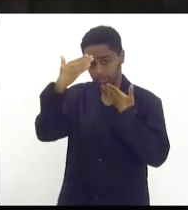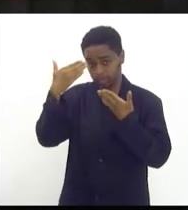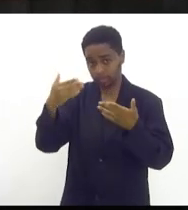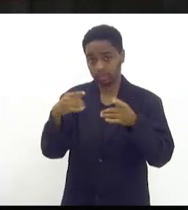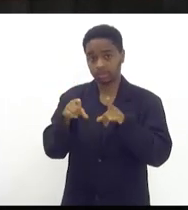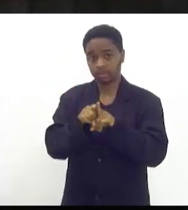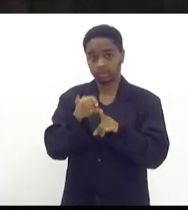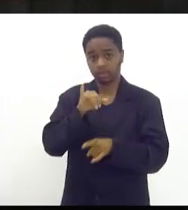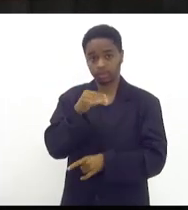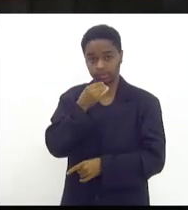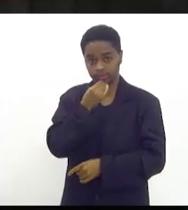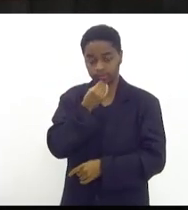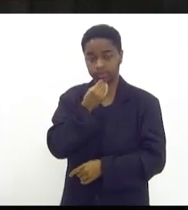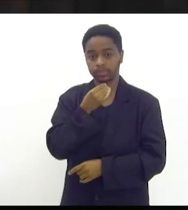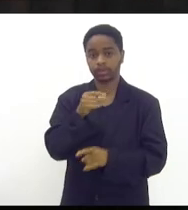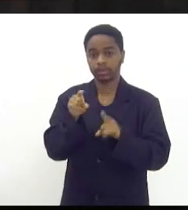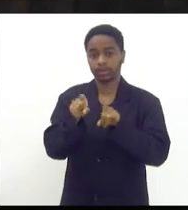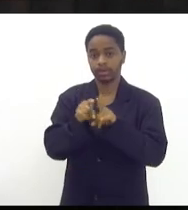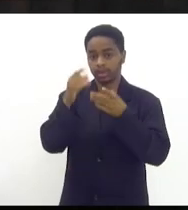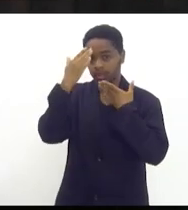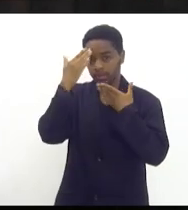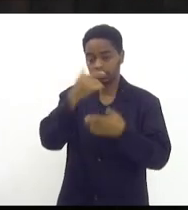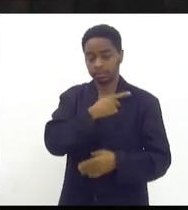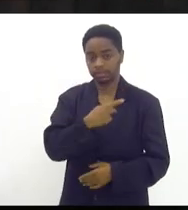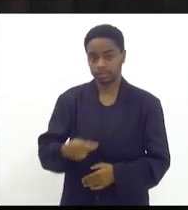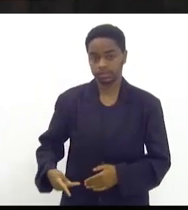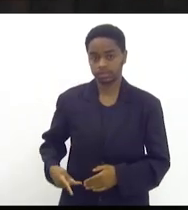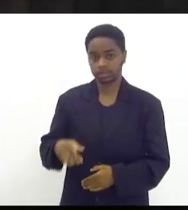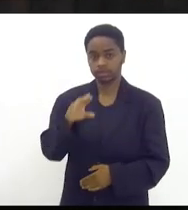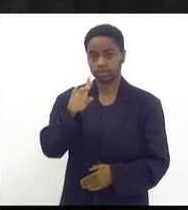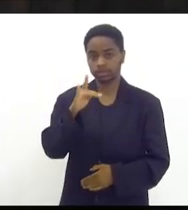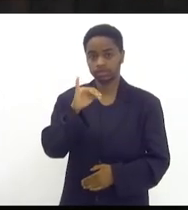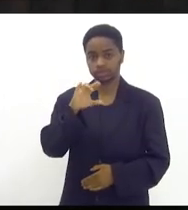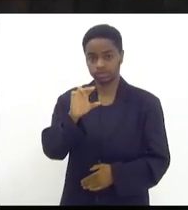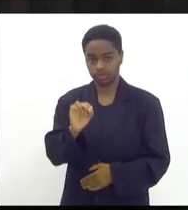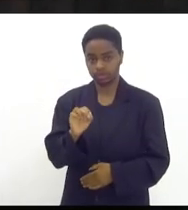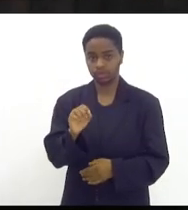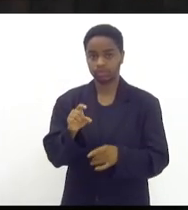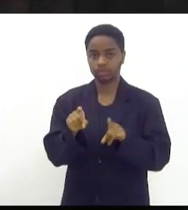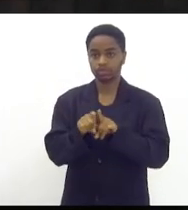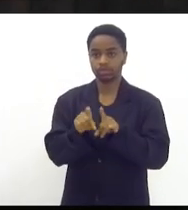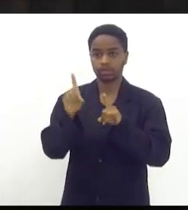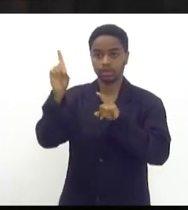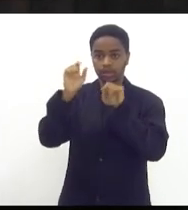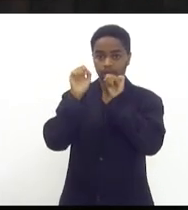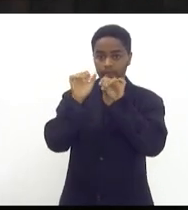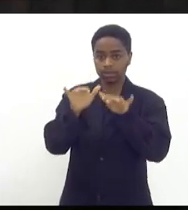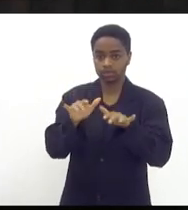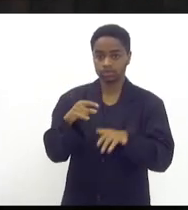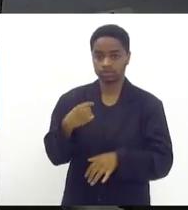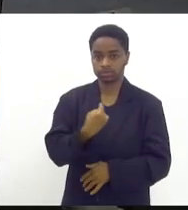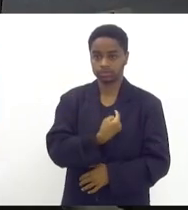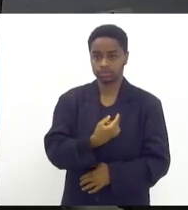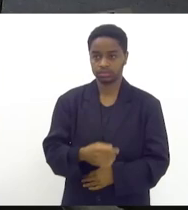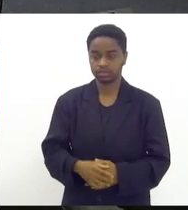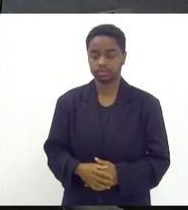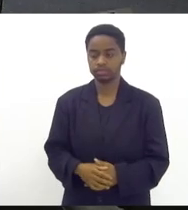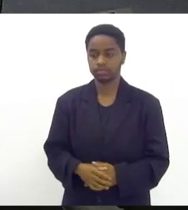agradecer a oportunidade, queria agradecer ao presidente Chico Machado e que Deus abençoe o nosso dia.